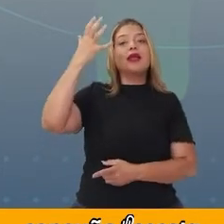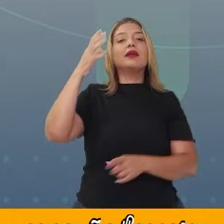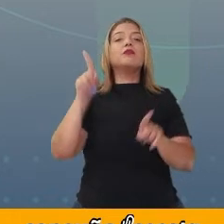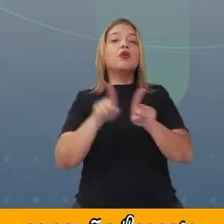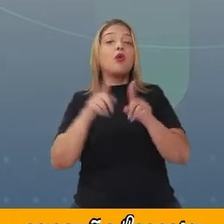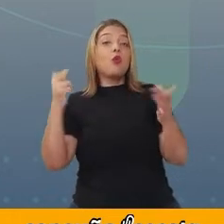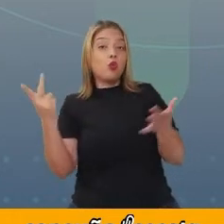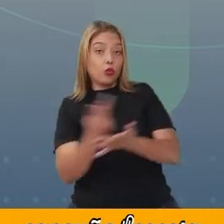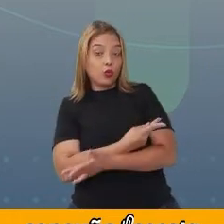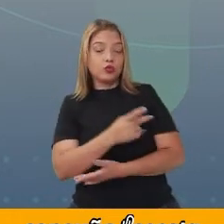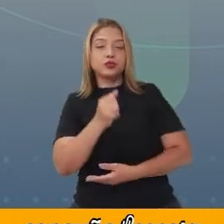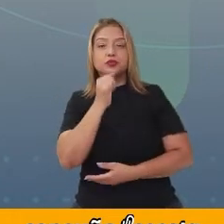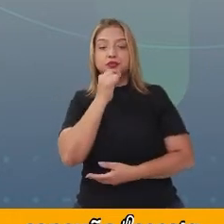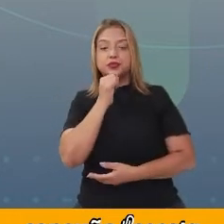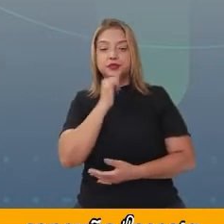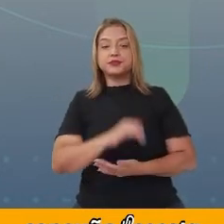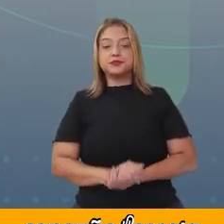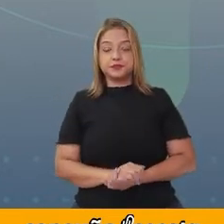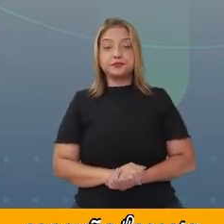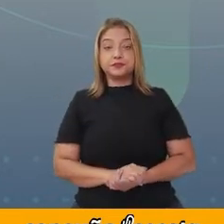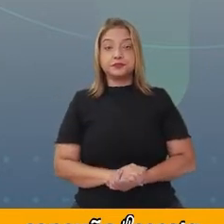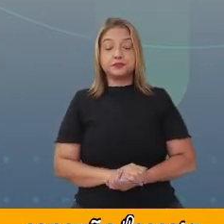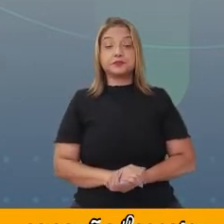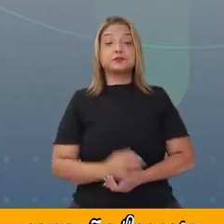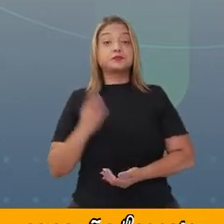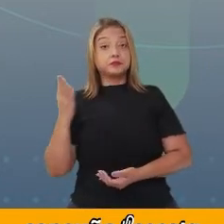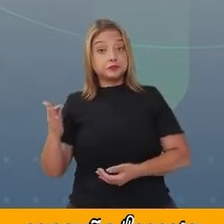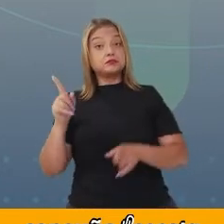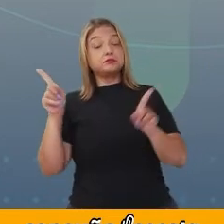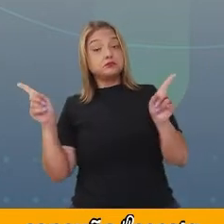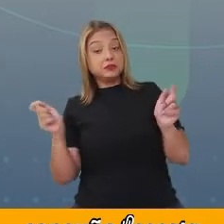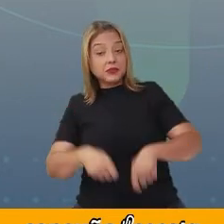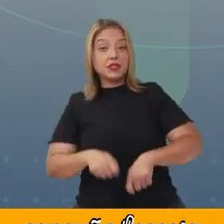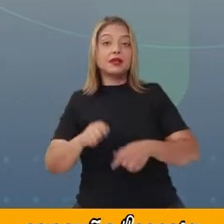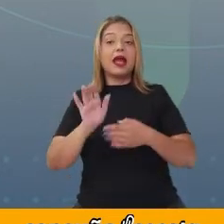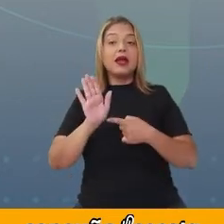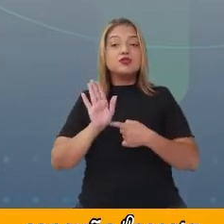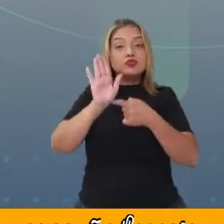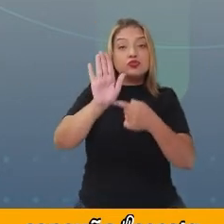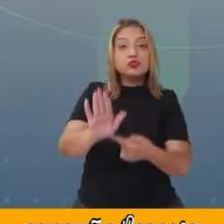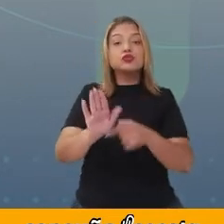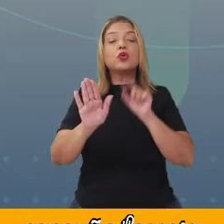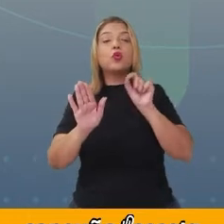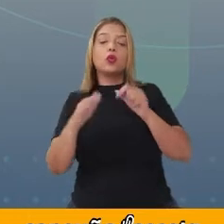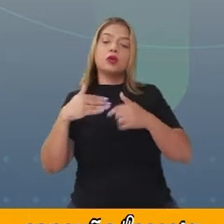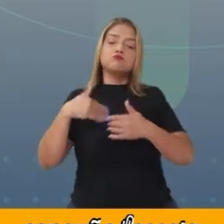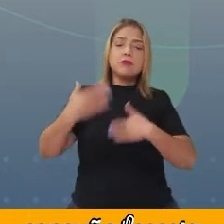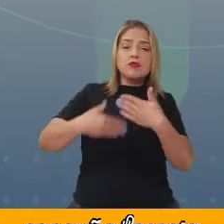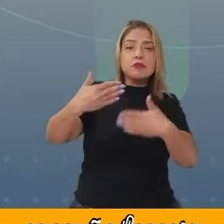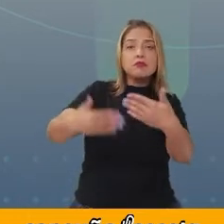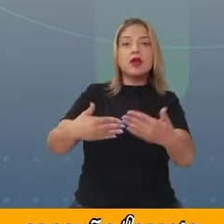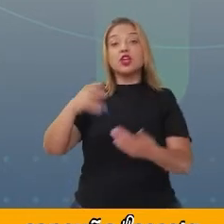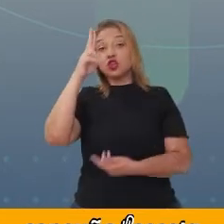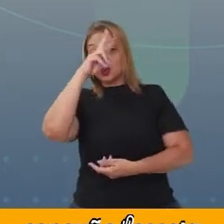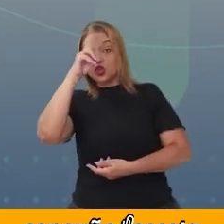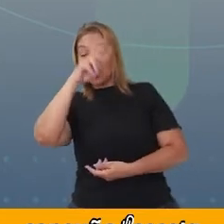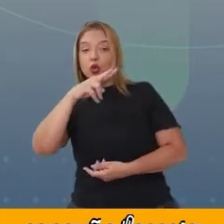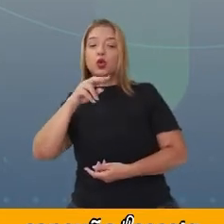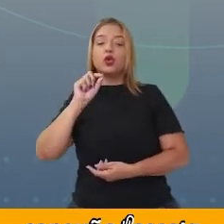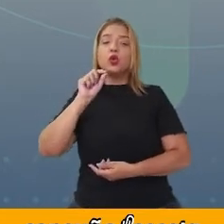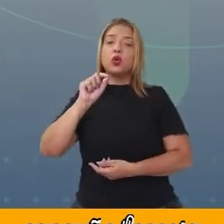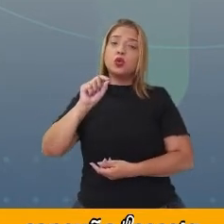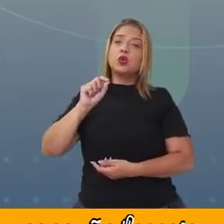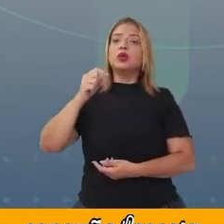Vejam só, a passagem temporal em uma narrativa ela colabora para a progressão da história, dos fatos que